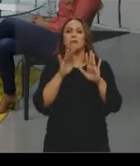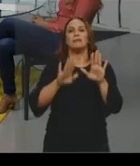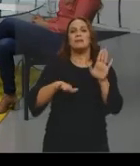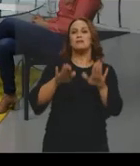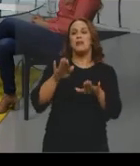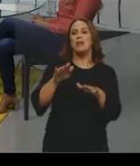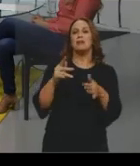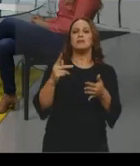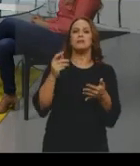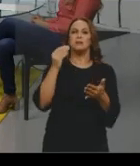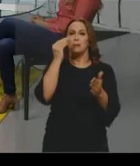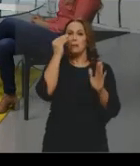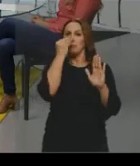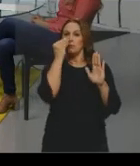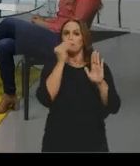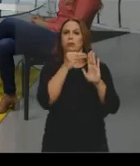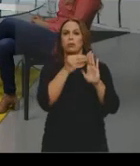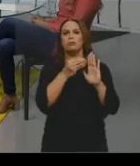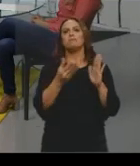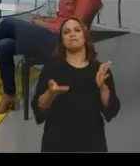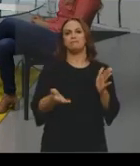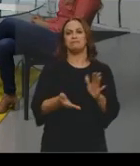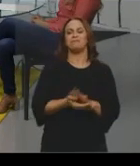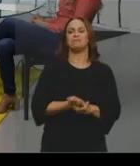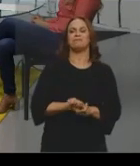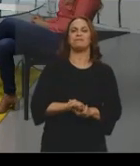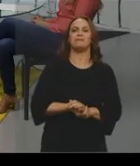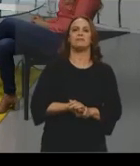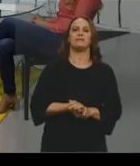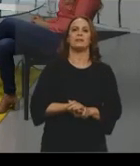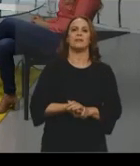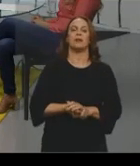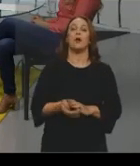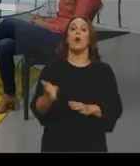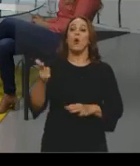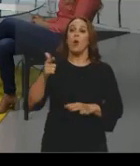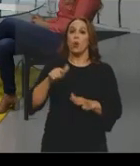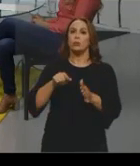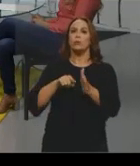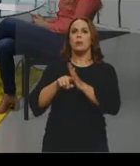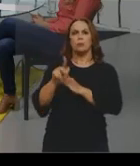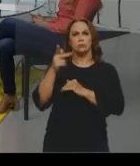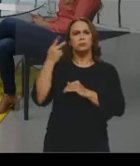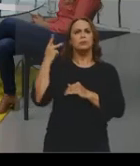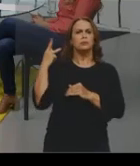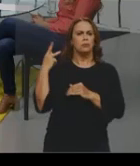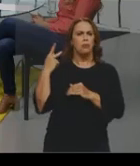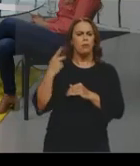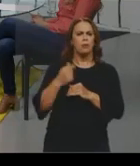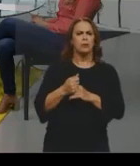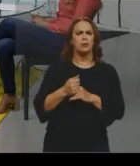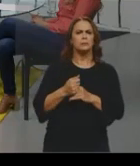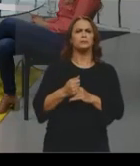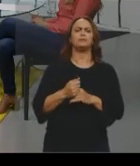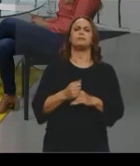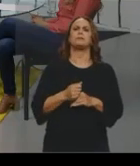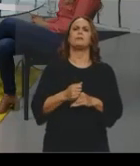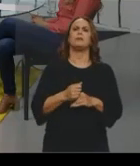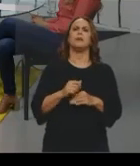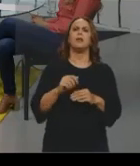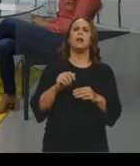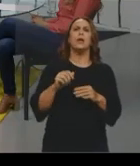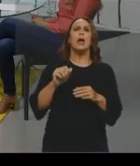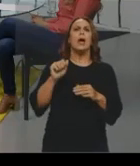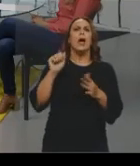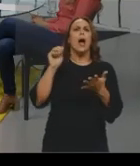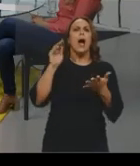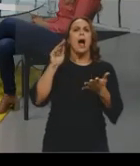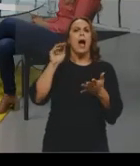A história da África é muito importante para nós, mas por que estudamos tão pouco esse tema